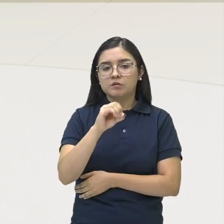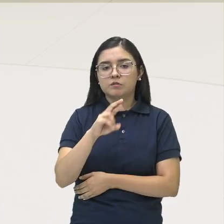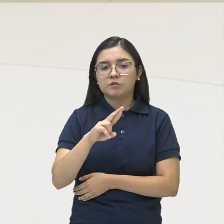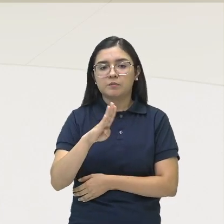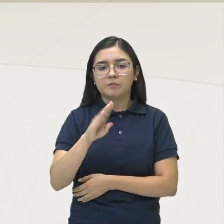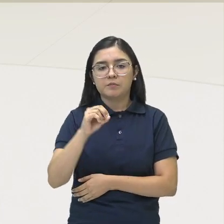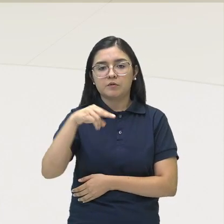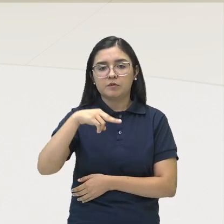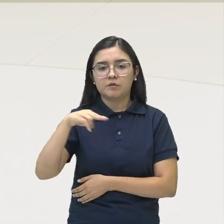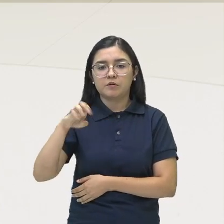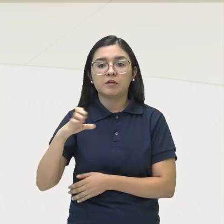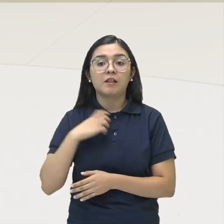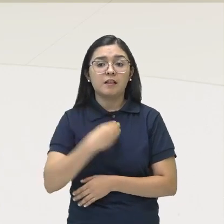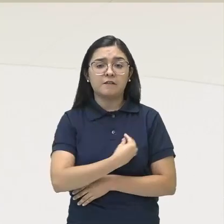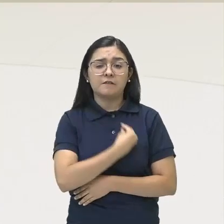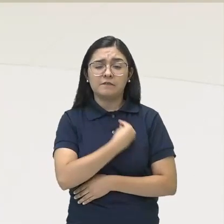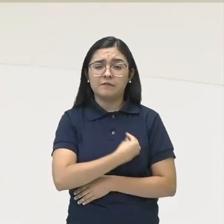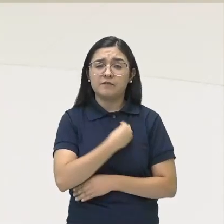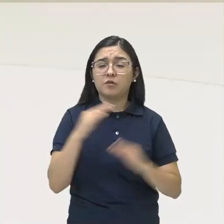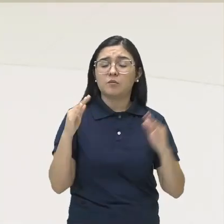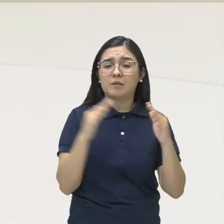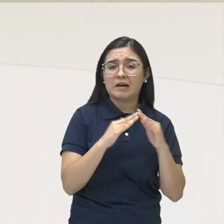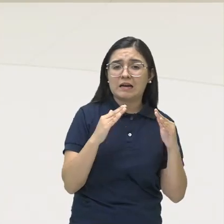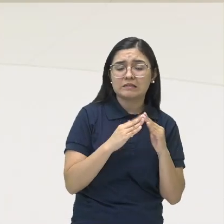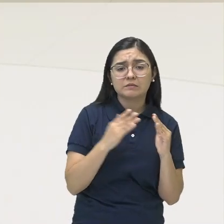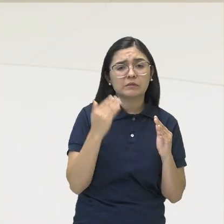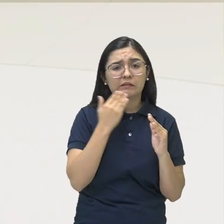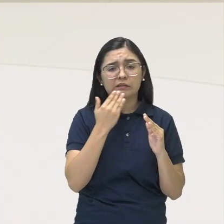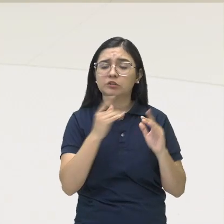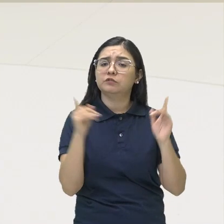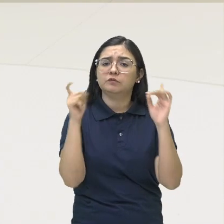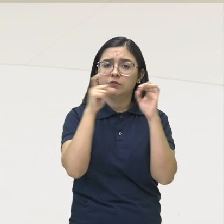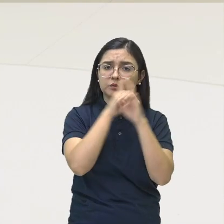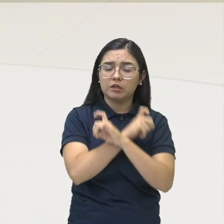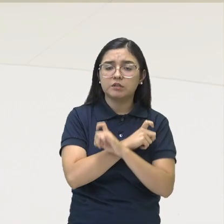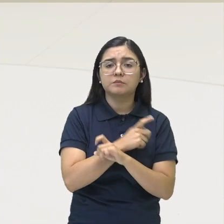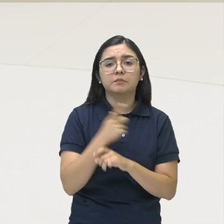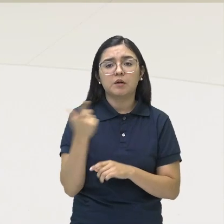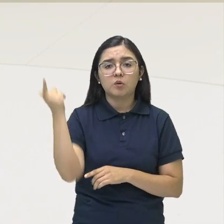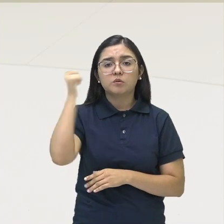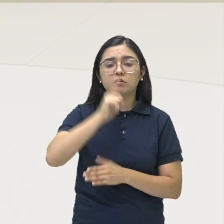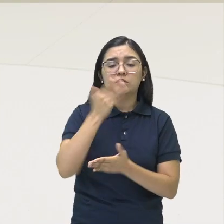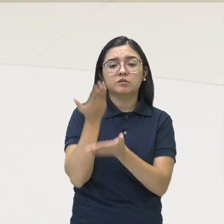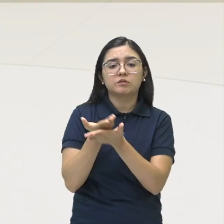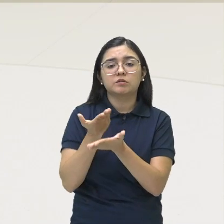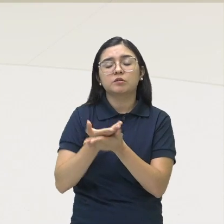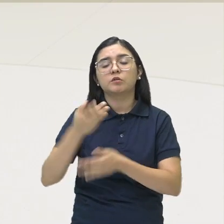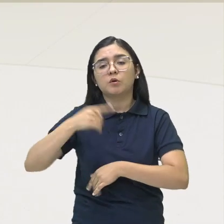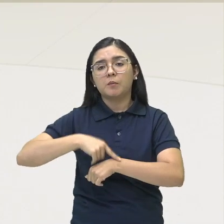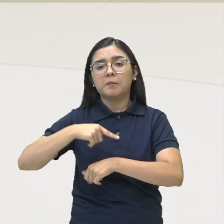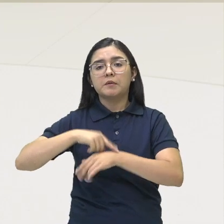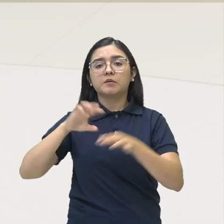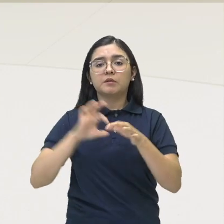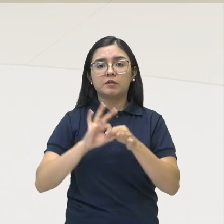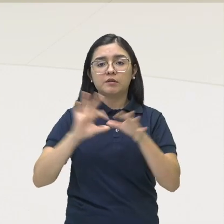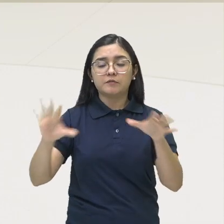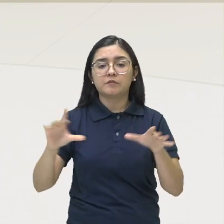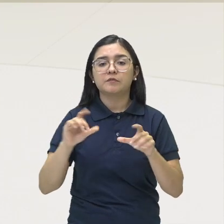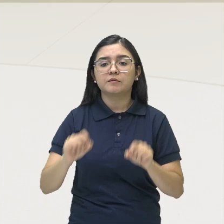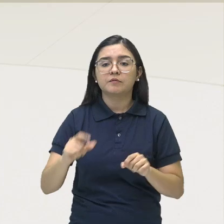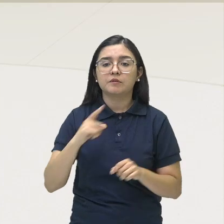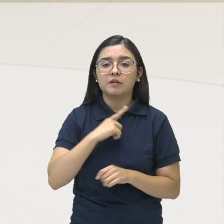viveu em um sótão, né? Então teve bastante dificuldades ali para poder estudar, e nas horas vagas ela